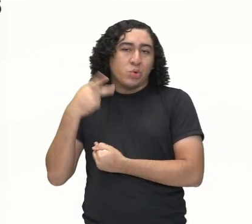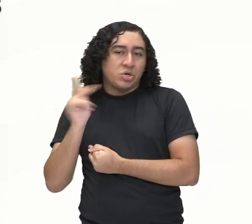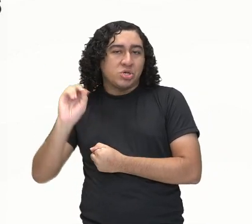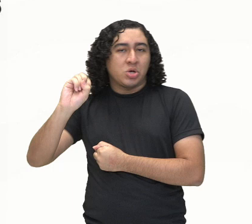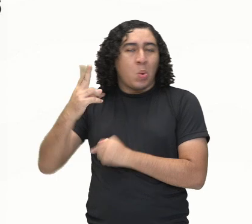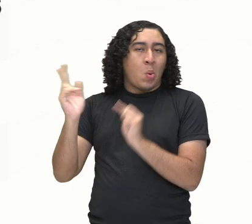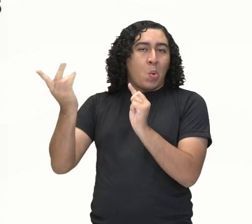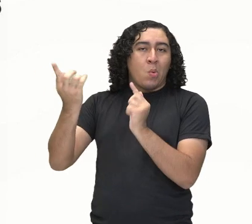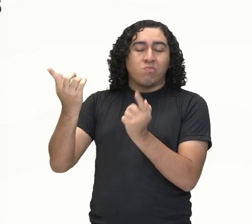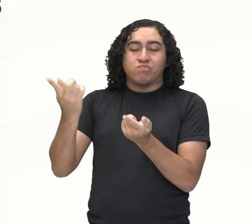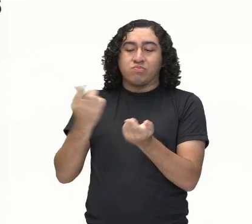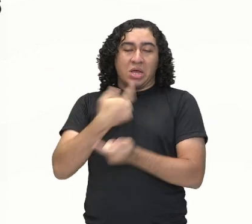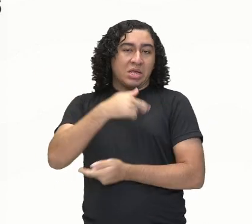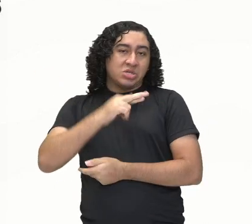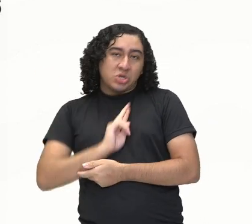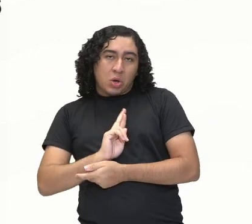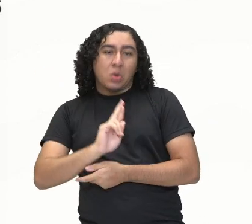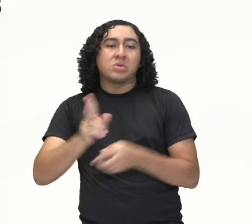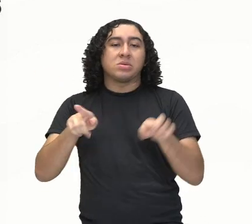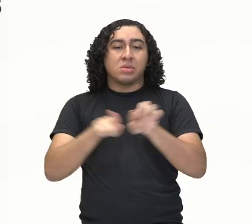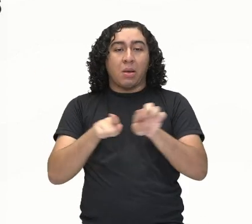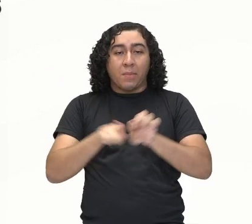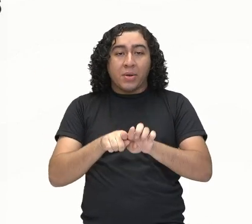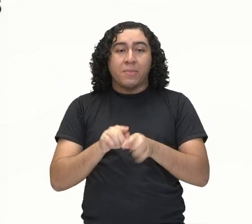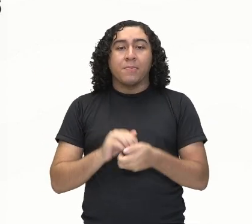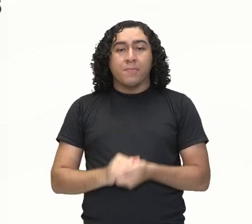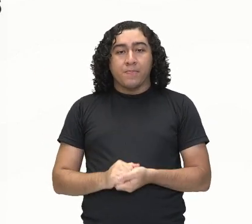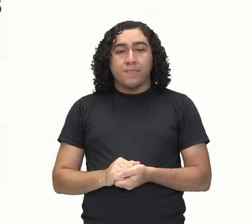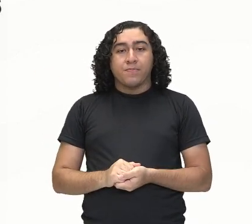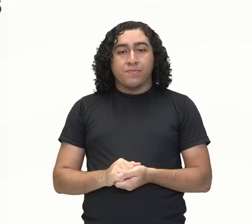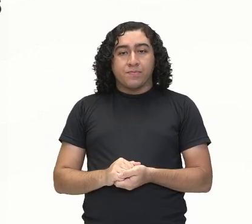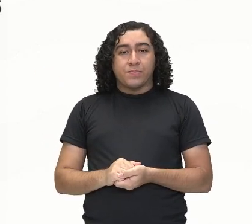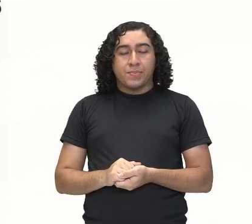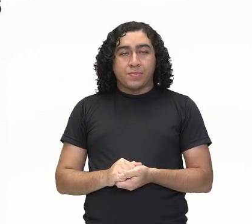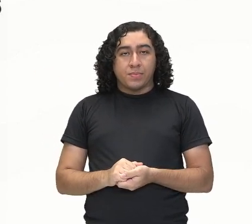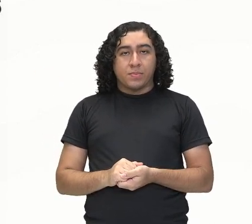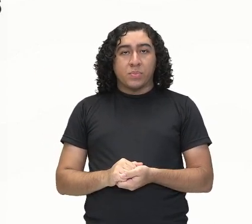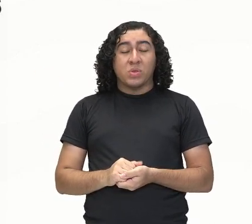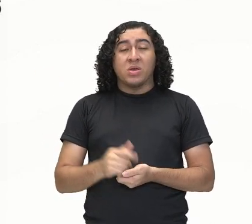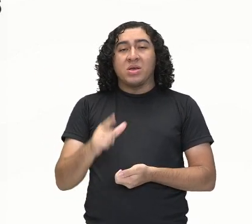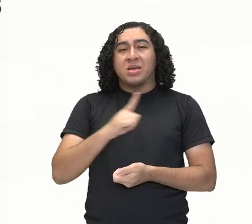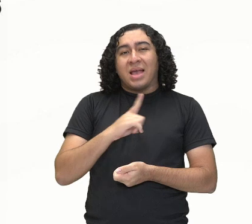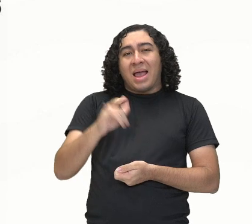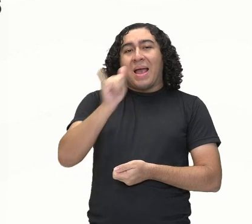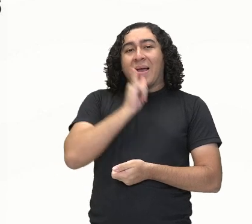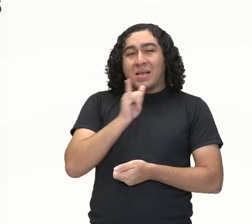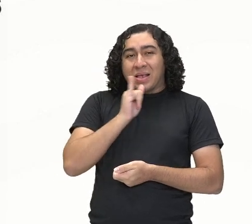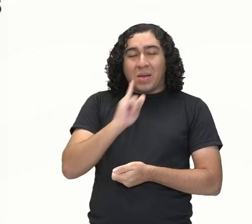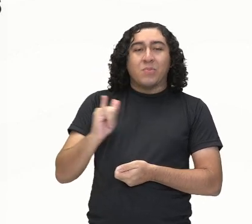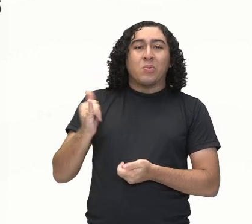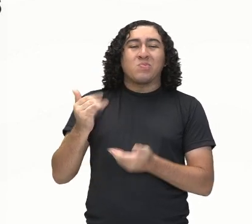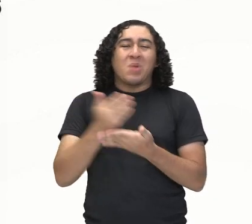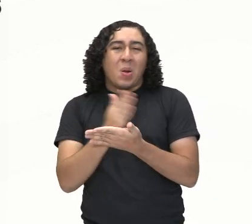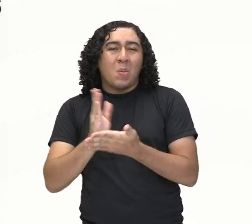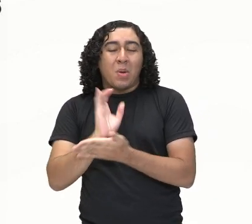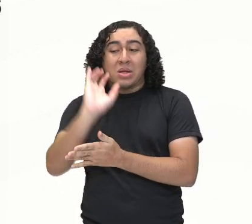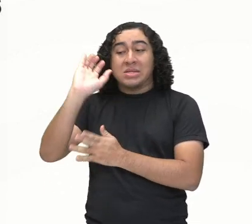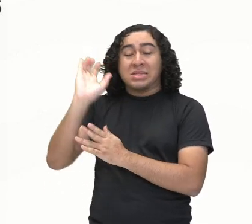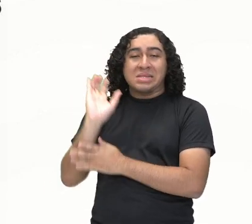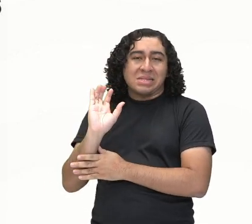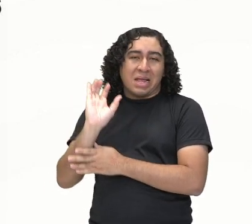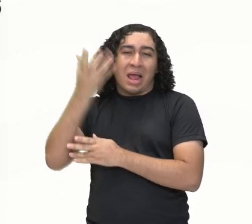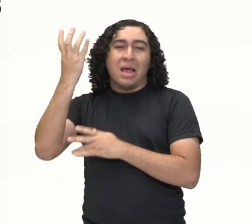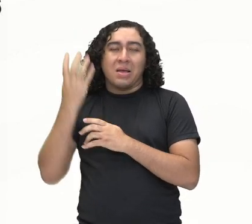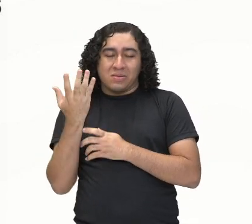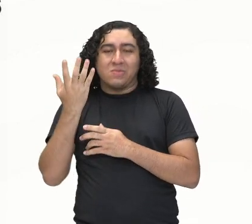perseguição religiosa. Temos aqui também as questões naturais, né, desastres naturais, são alguns motivos que